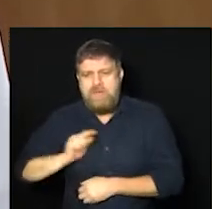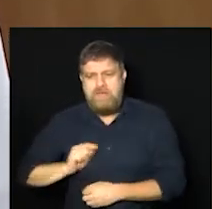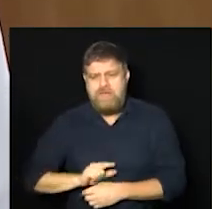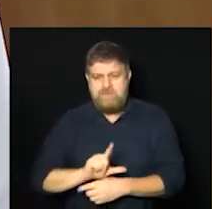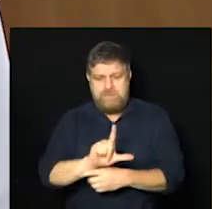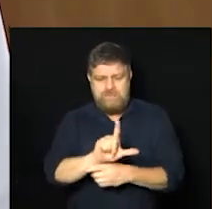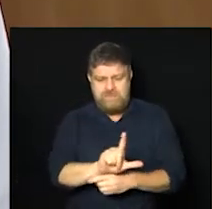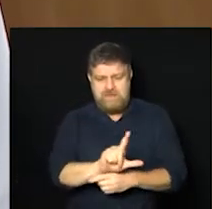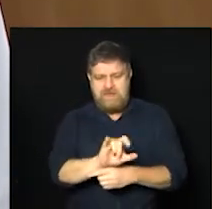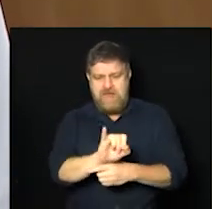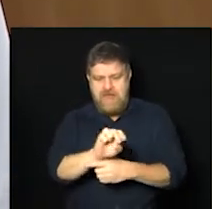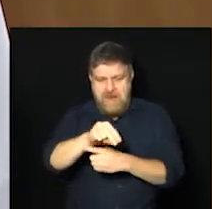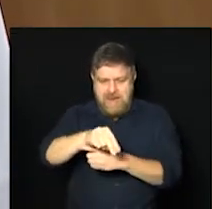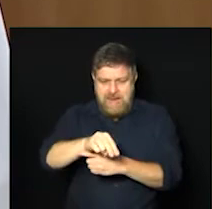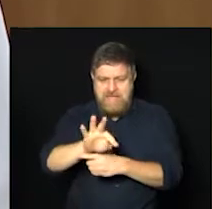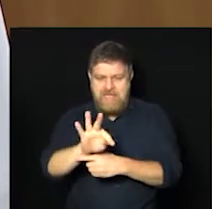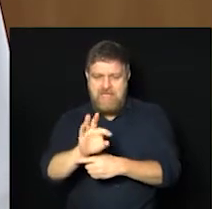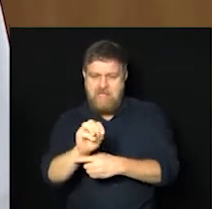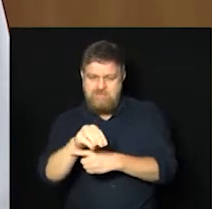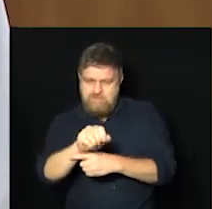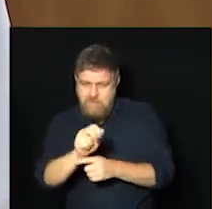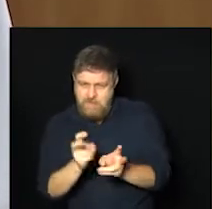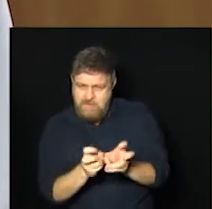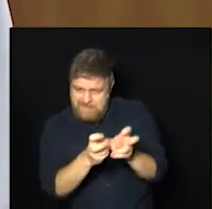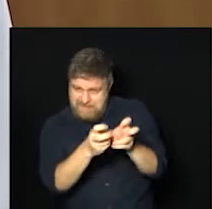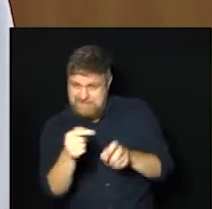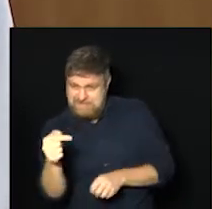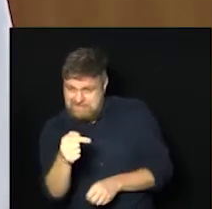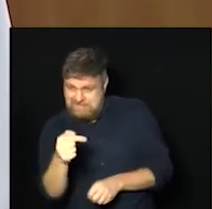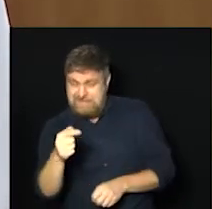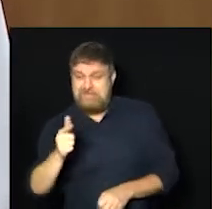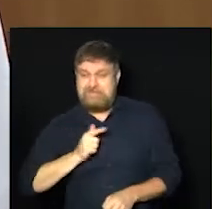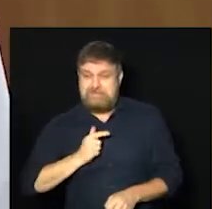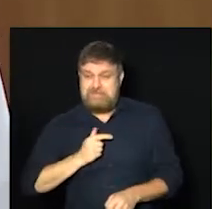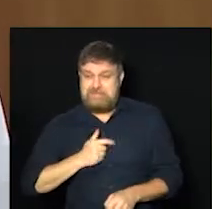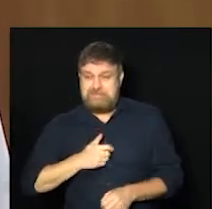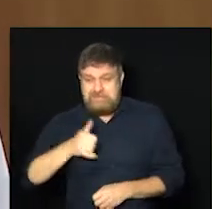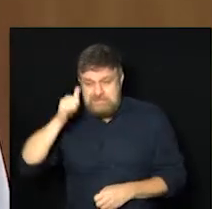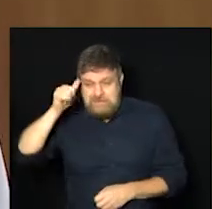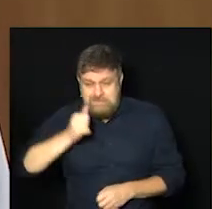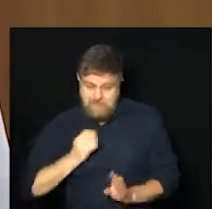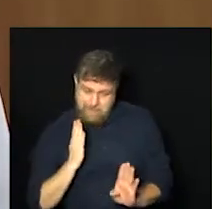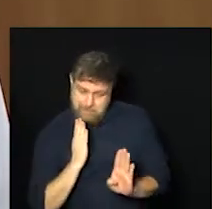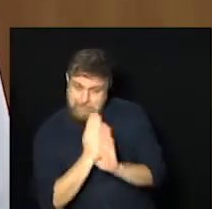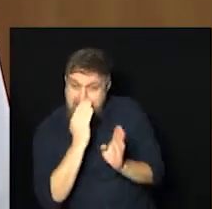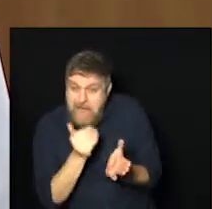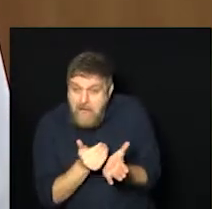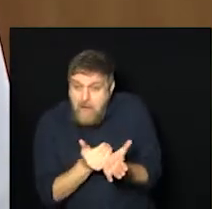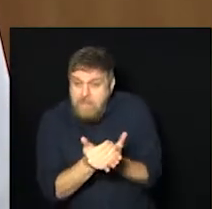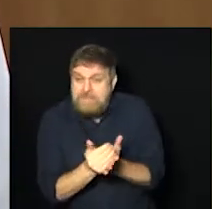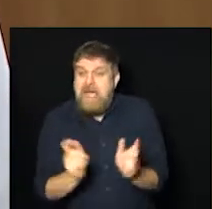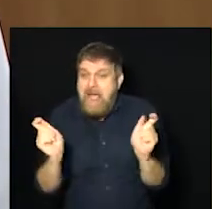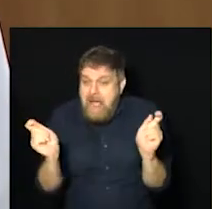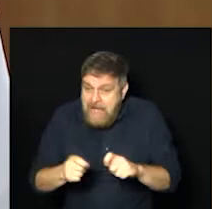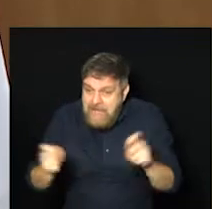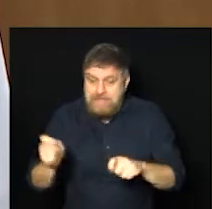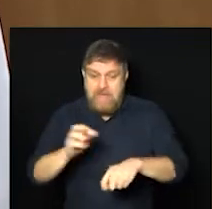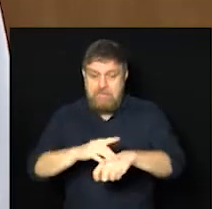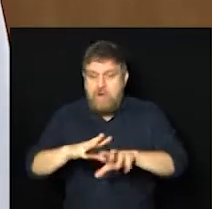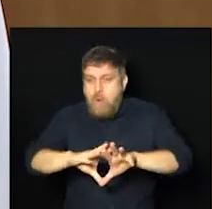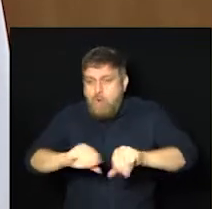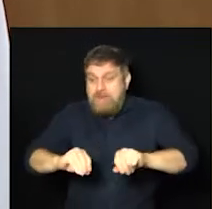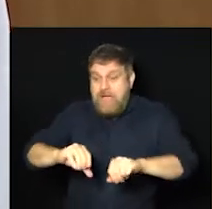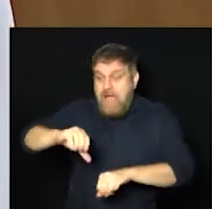linfoma, porque o diagnóstico precoce dessa doença leva à cura de mais